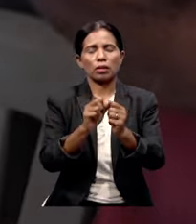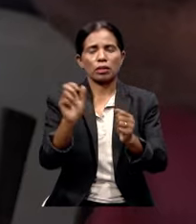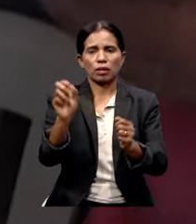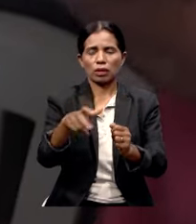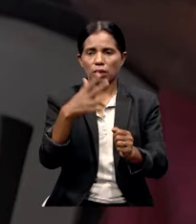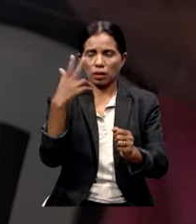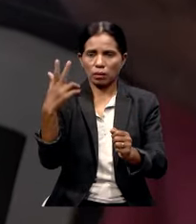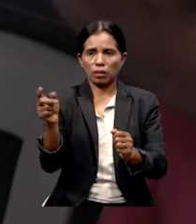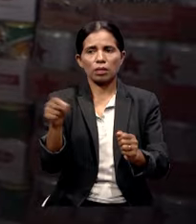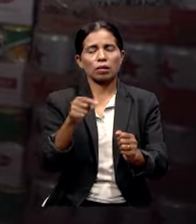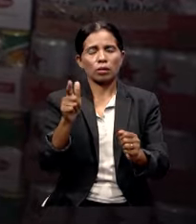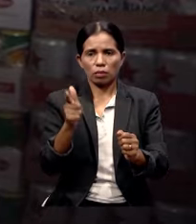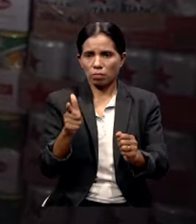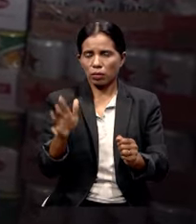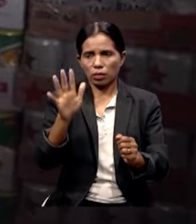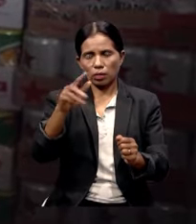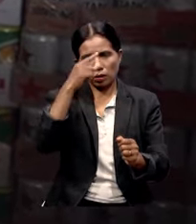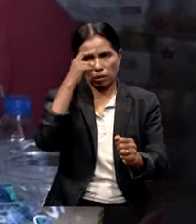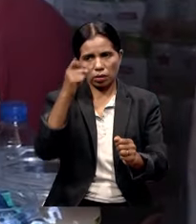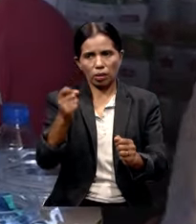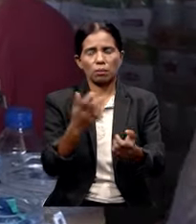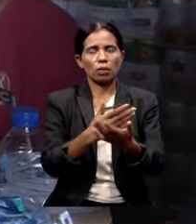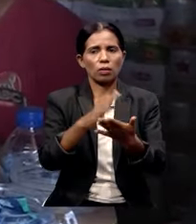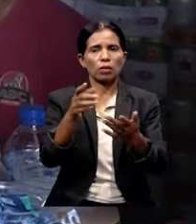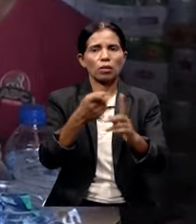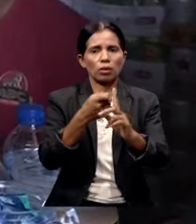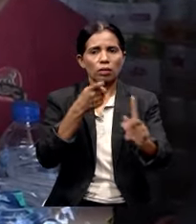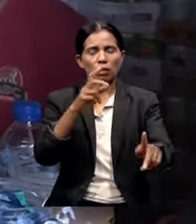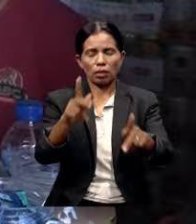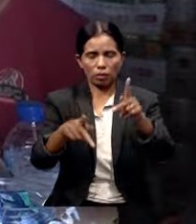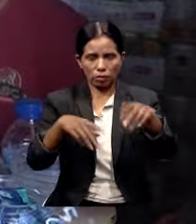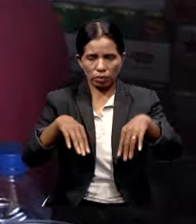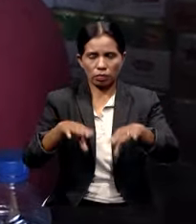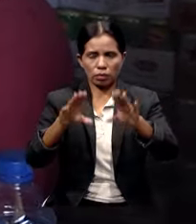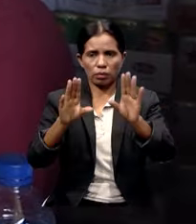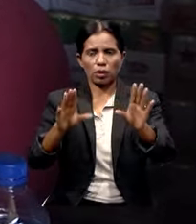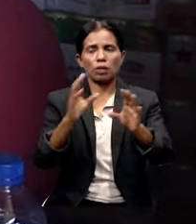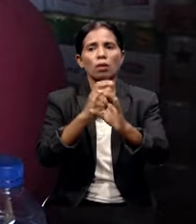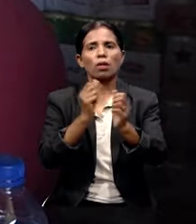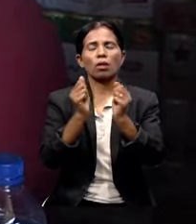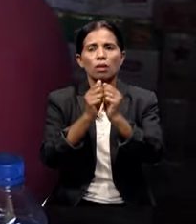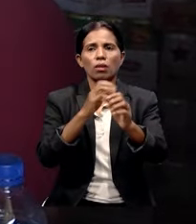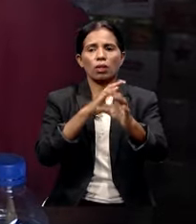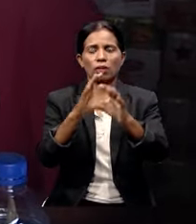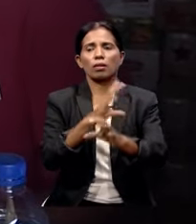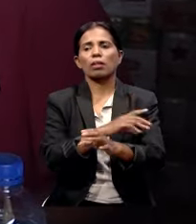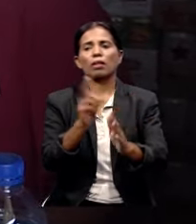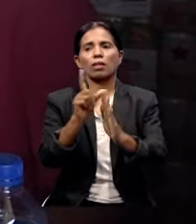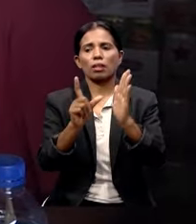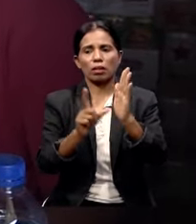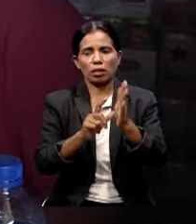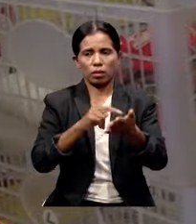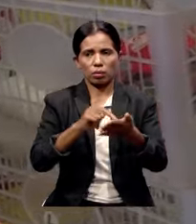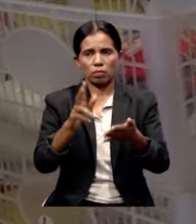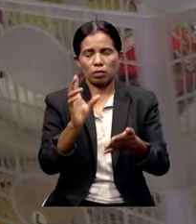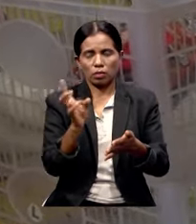centavus ronulu res în Lima horazon tamba sosa tutan husi MNB fan ho creta. Antes ne ihe decretu lei numero